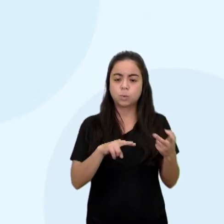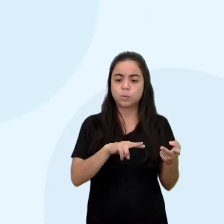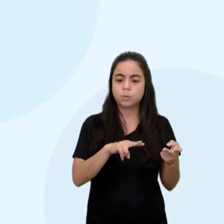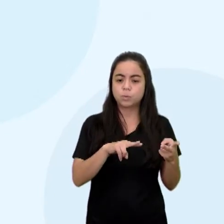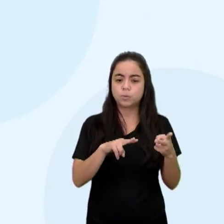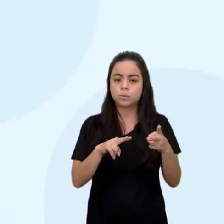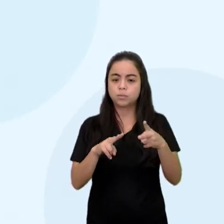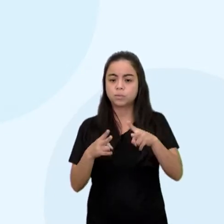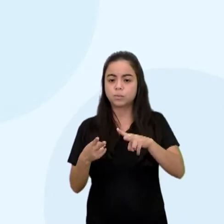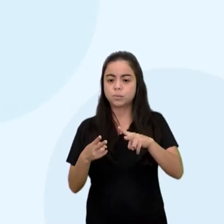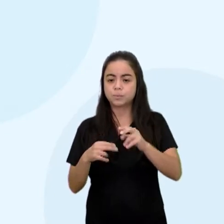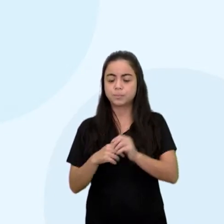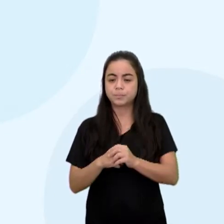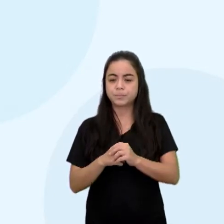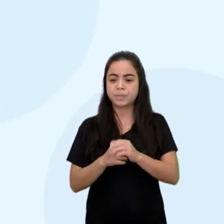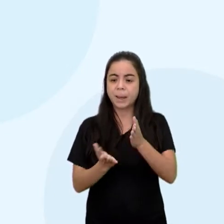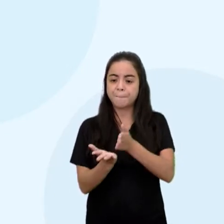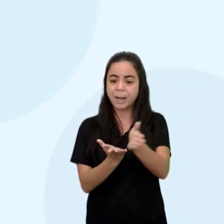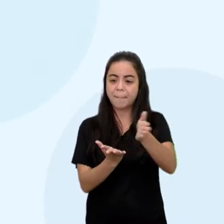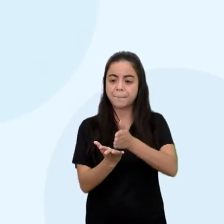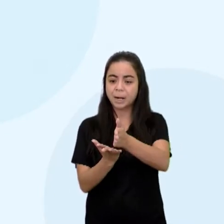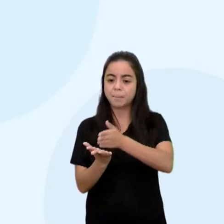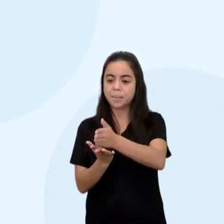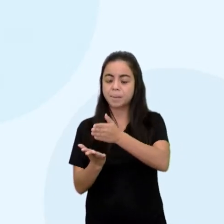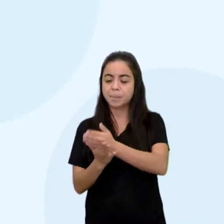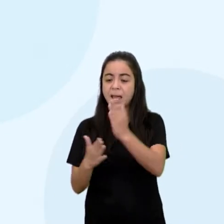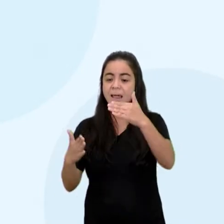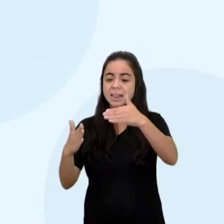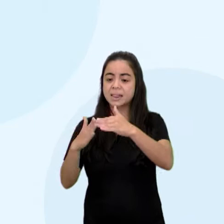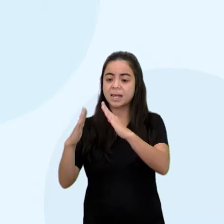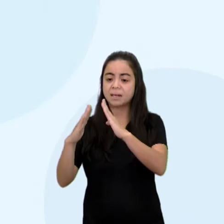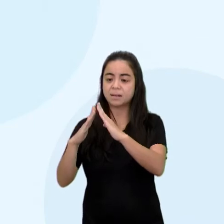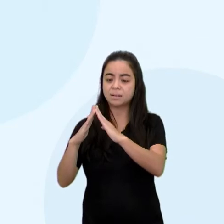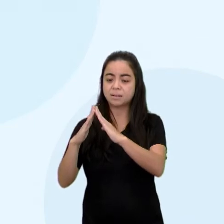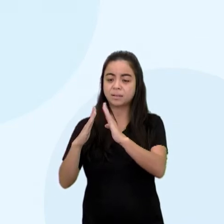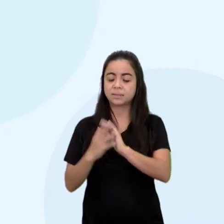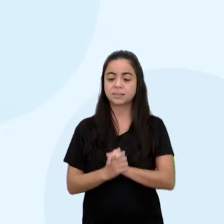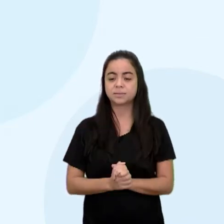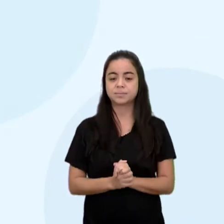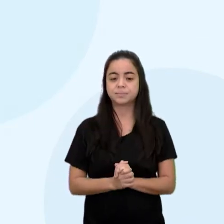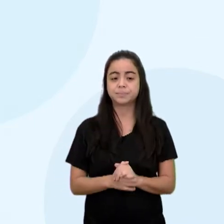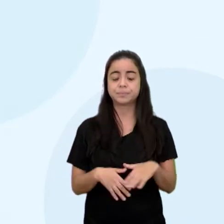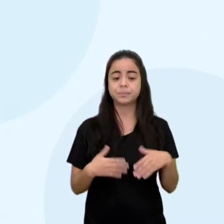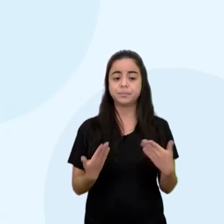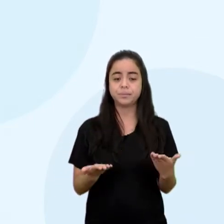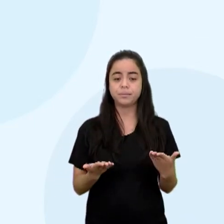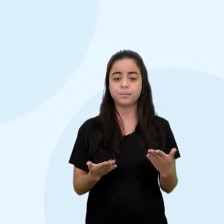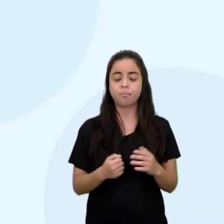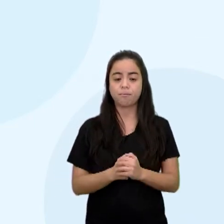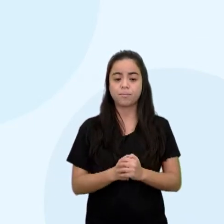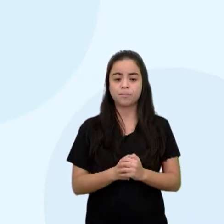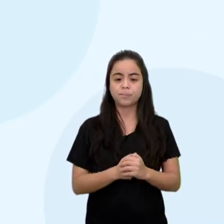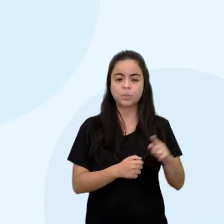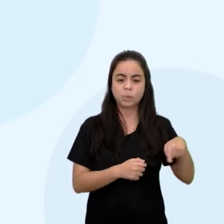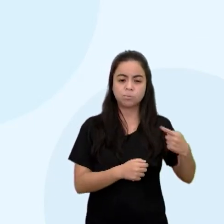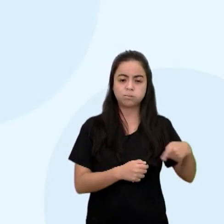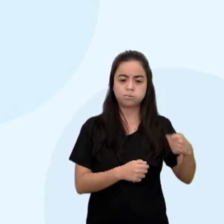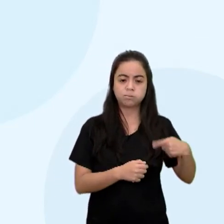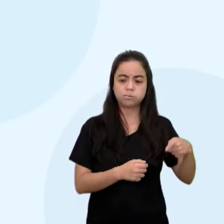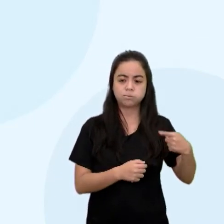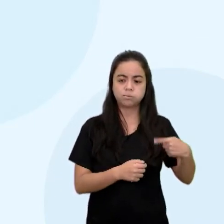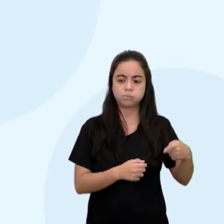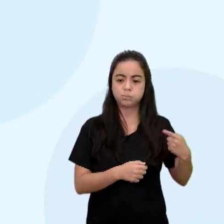uma rede de distribuição até chegar à nossa casa, tá certo? E aí, pessoal, ó, após passar pela turbina, o